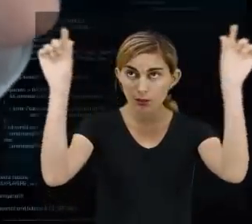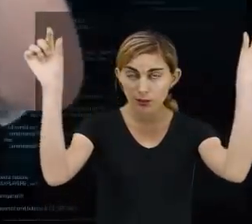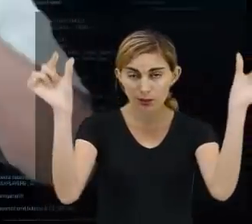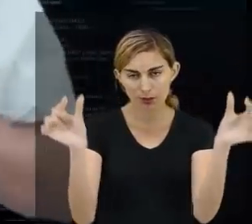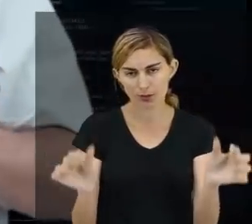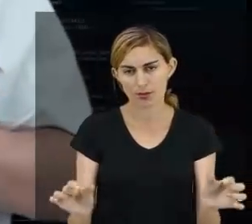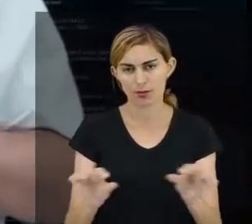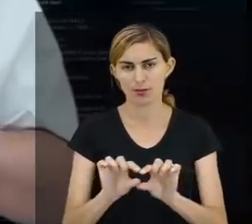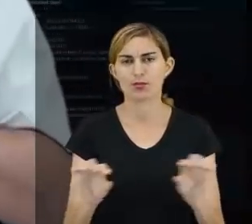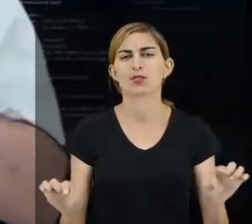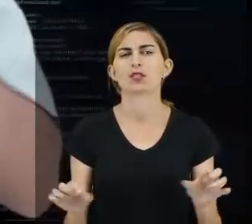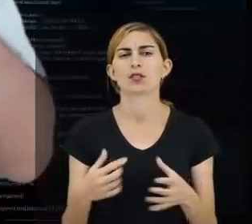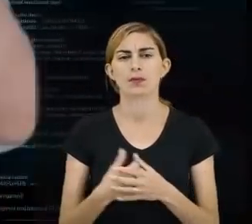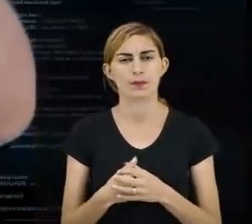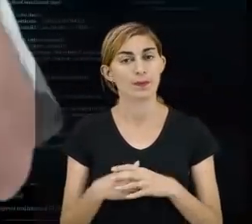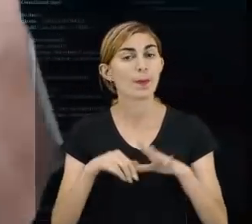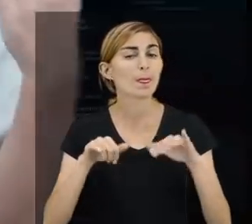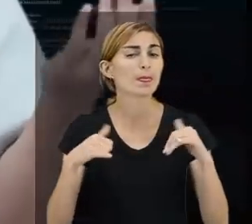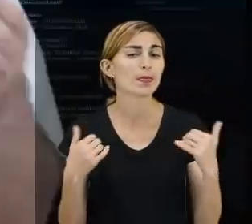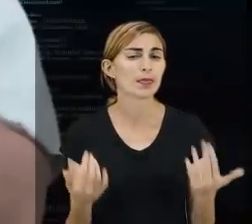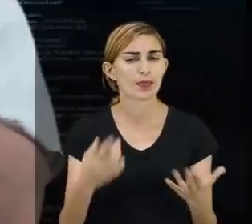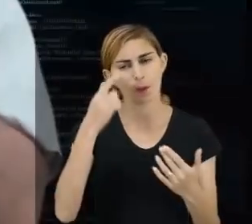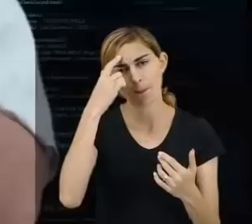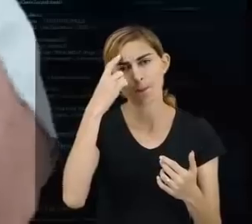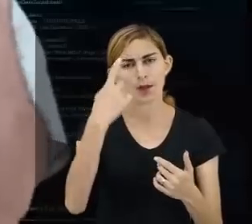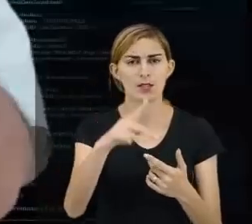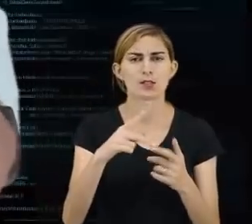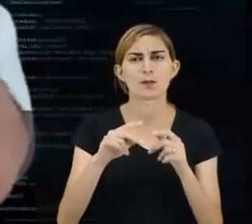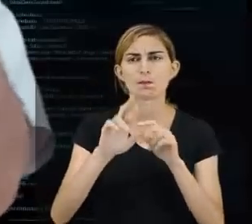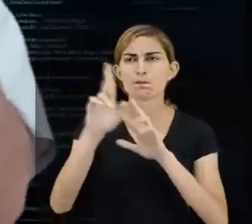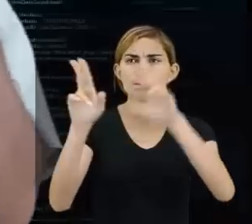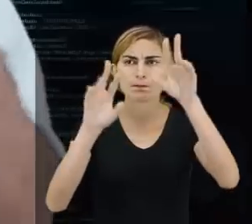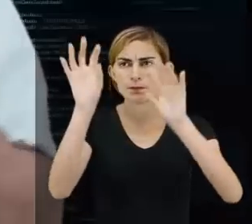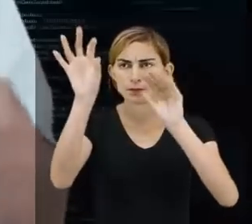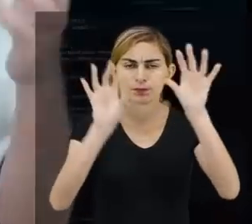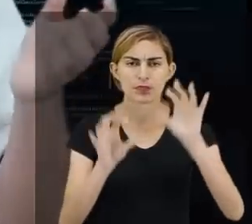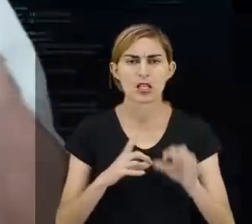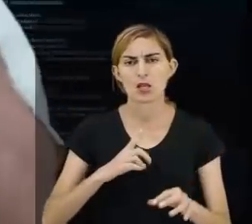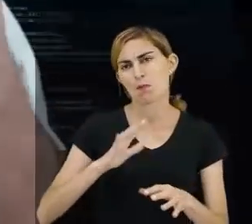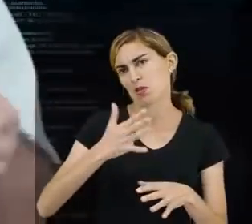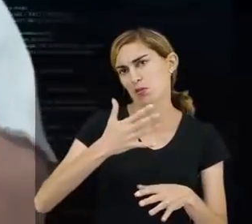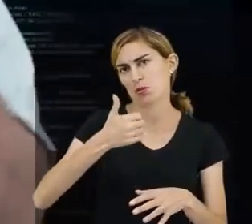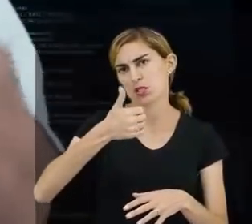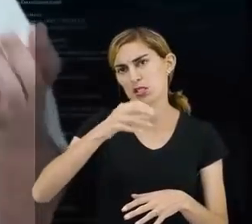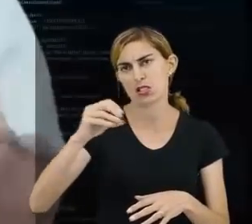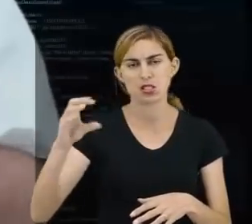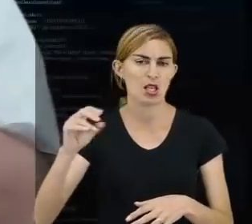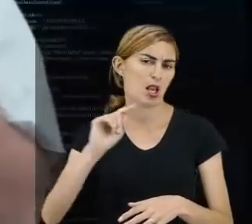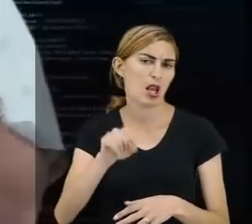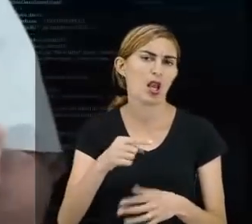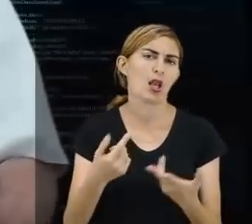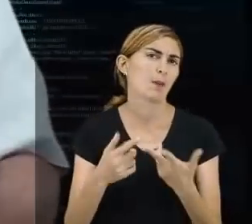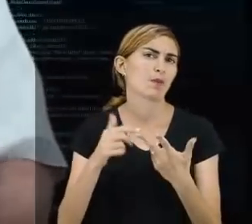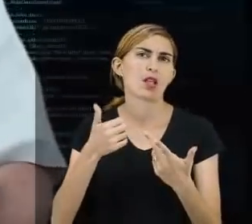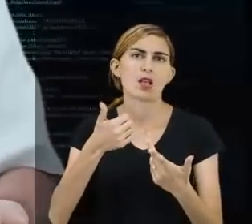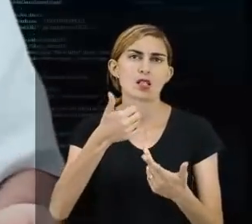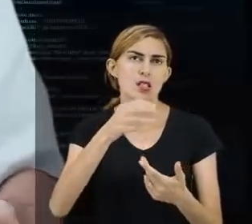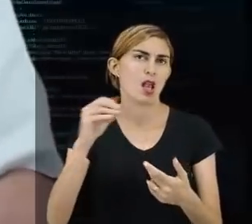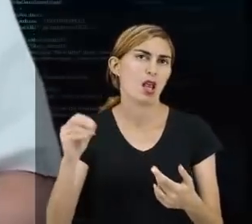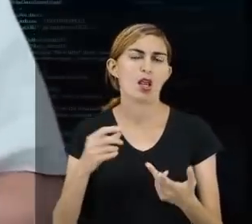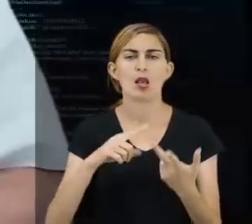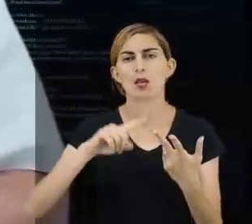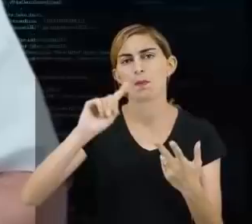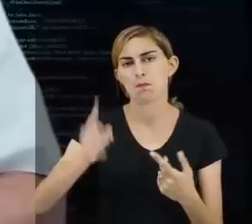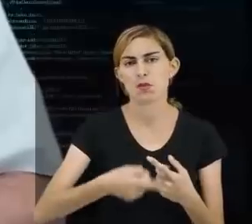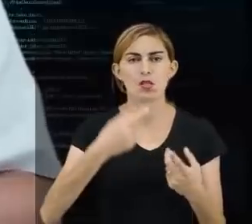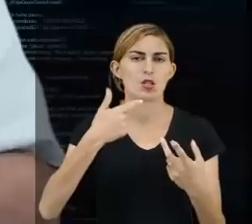come um pouquinho na parte de cima. Então imagine que seus elementos eles devem ter um tamanho de 100, 1000, 200,